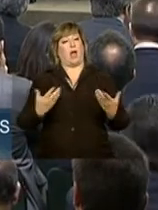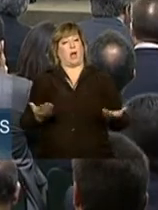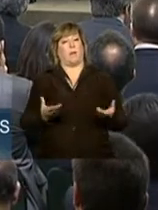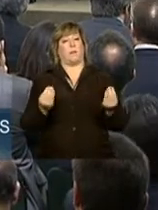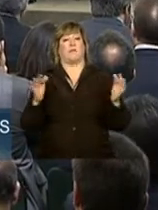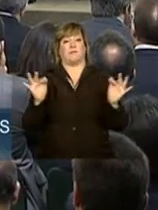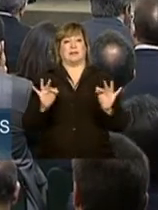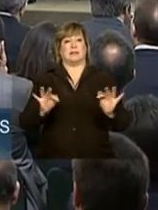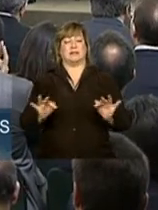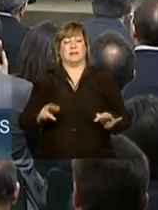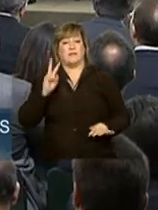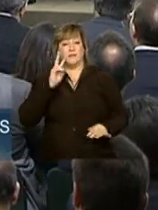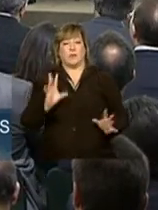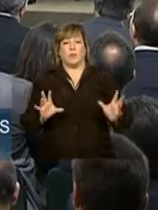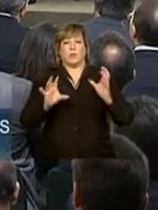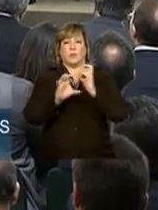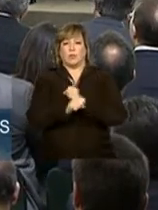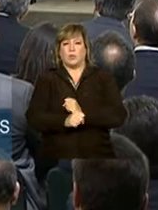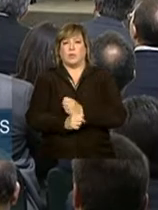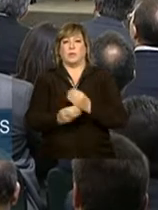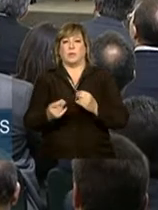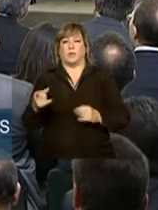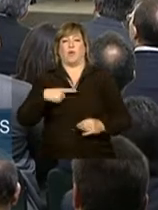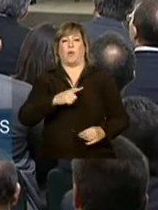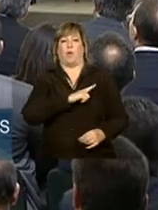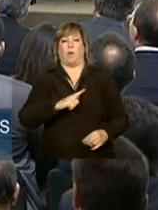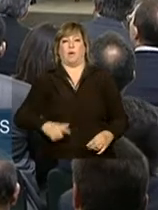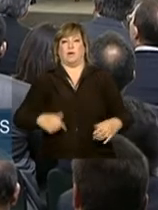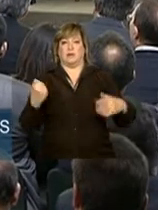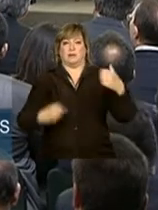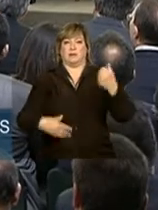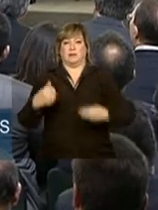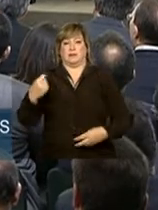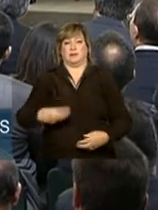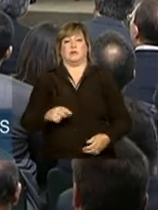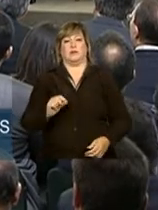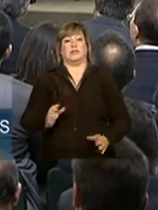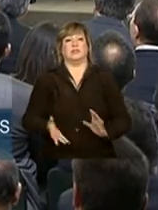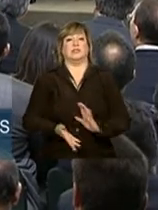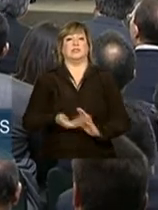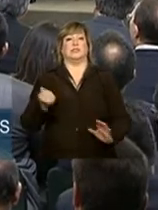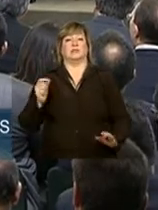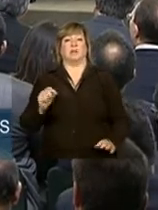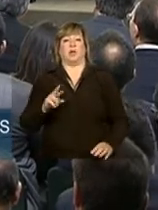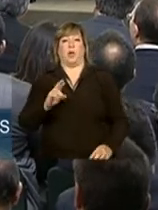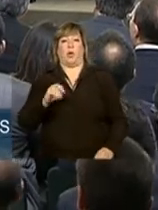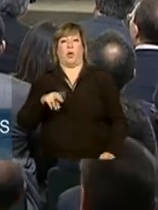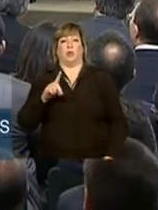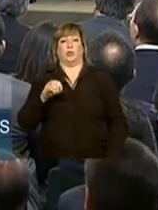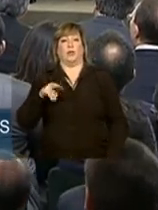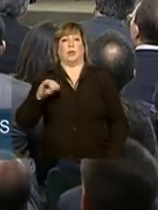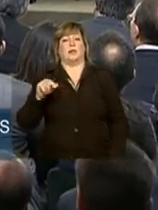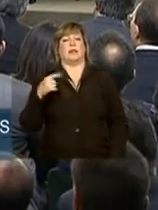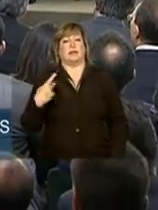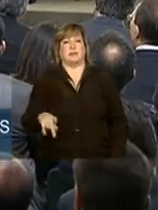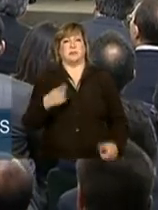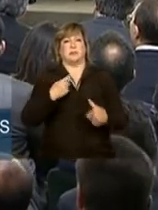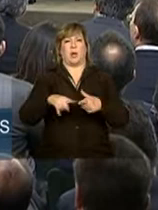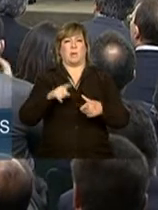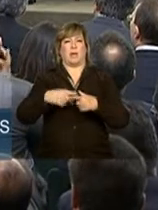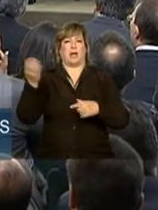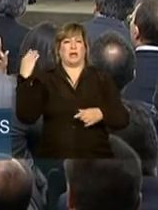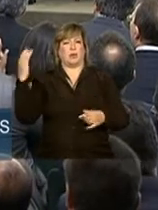feliz com o número apresentado aqui pelo governador, que tira Rondônia dessa situação,